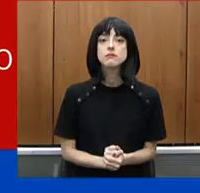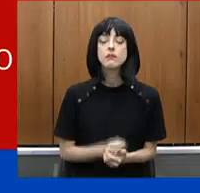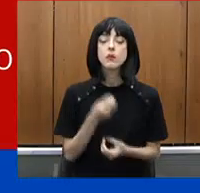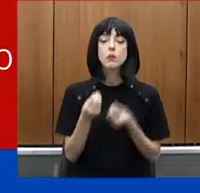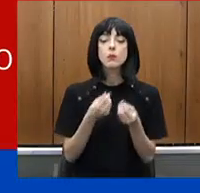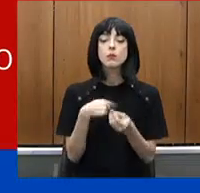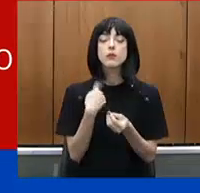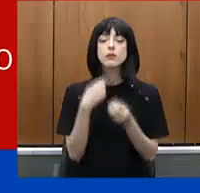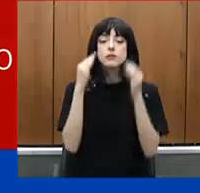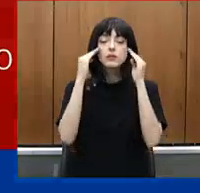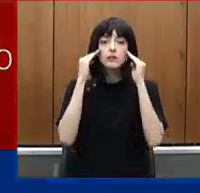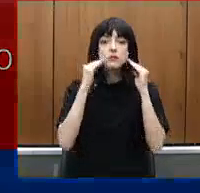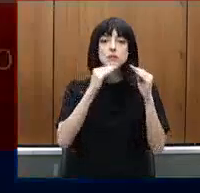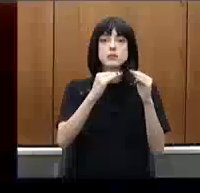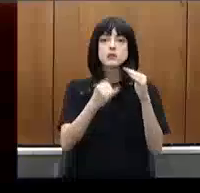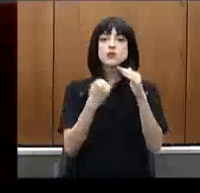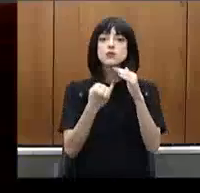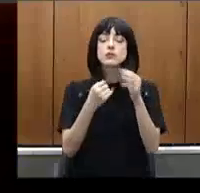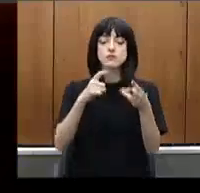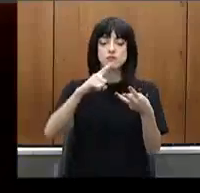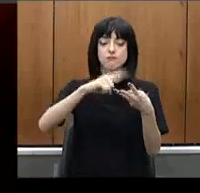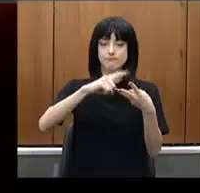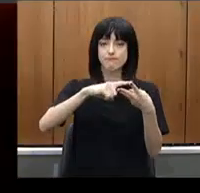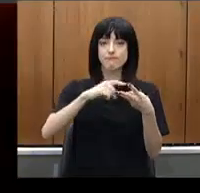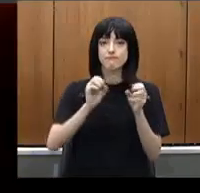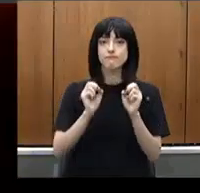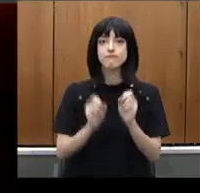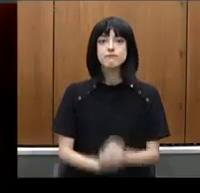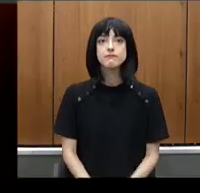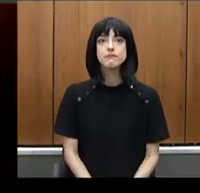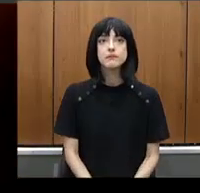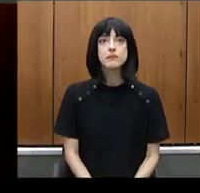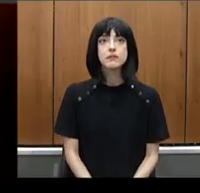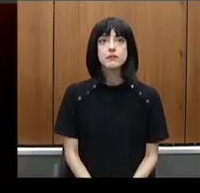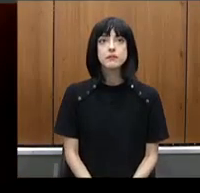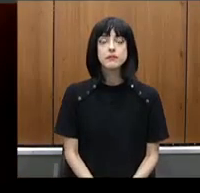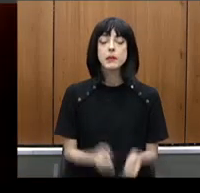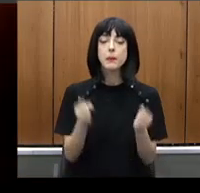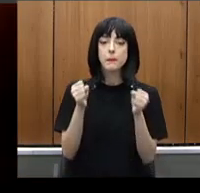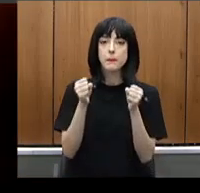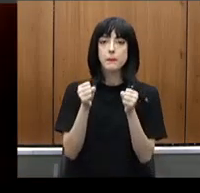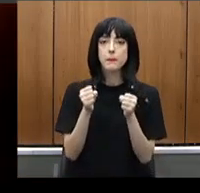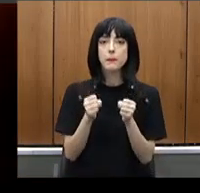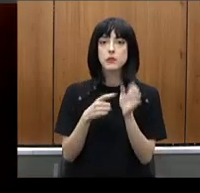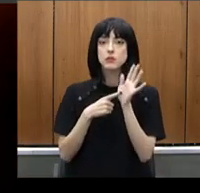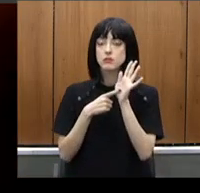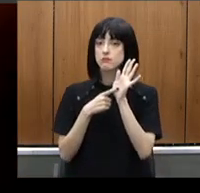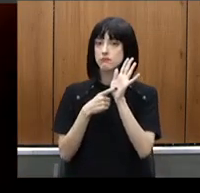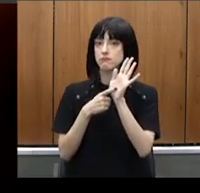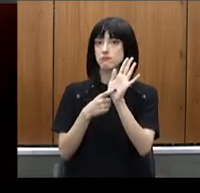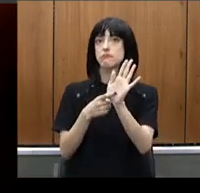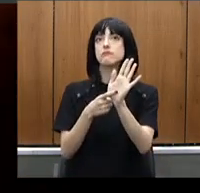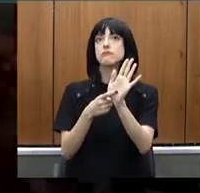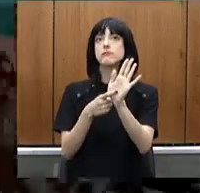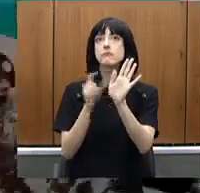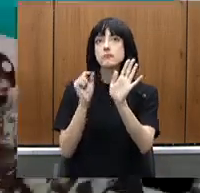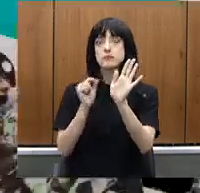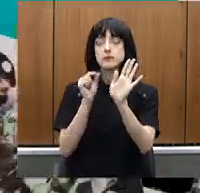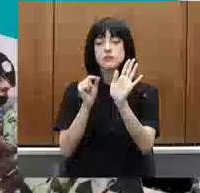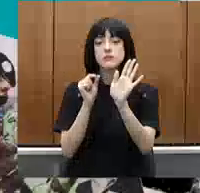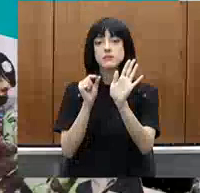instituição o nosso quadro pode passar aí por favor apresentação o nosso quadro atual nós temos efetivo de